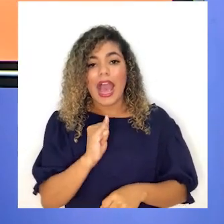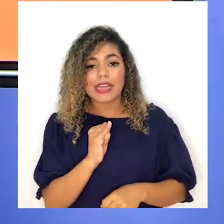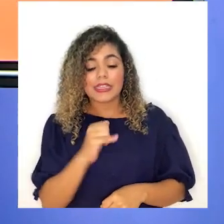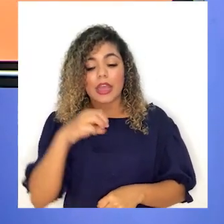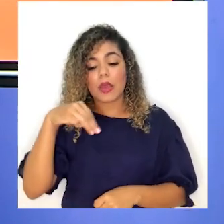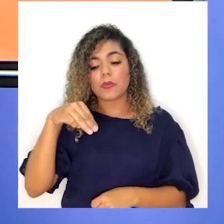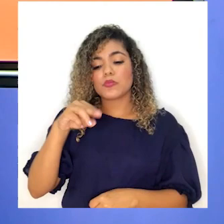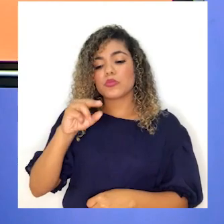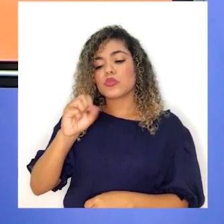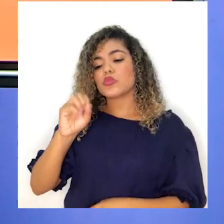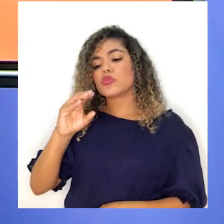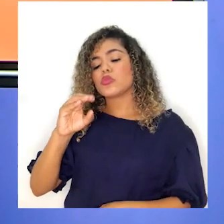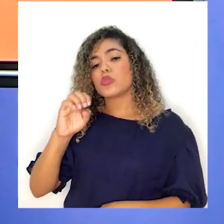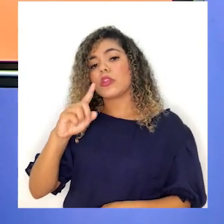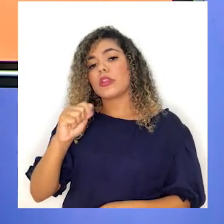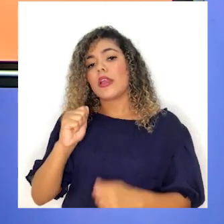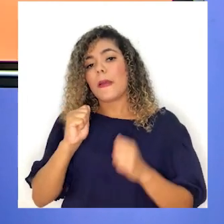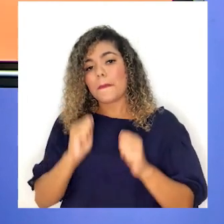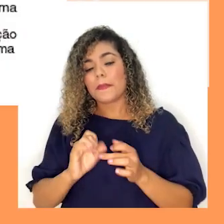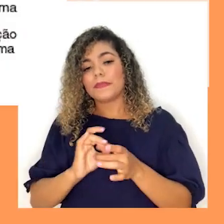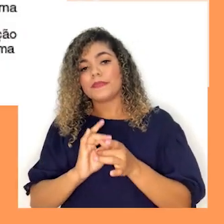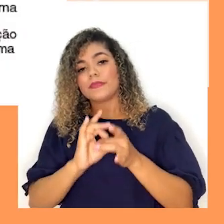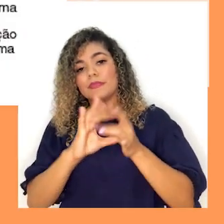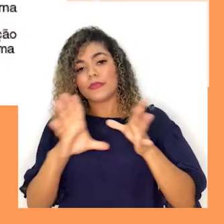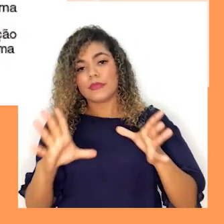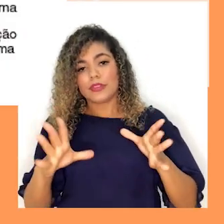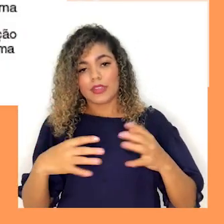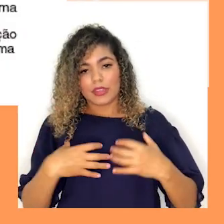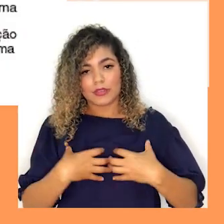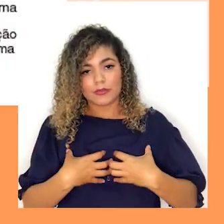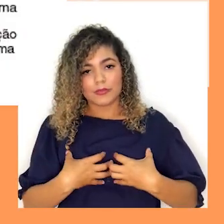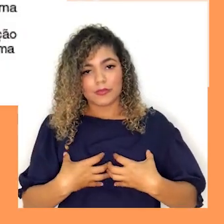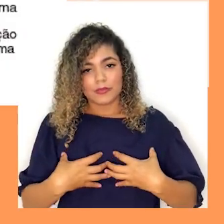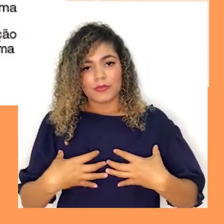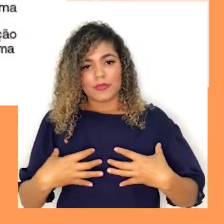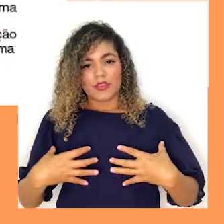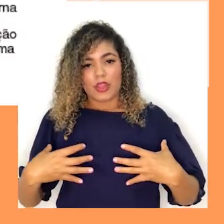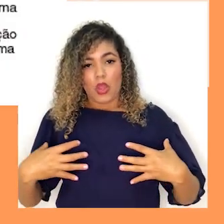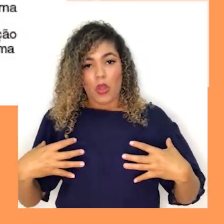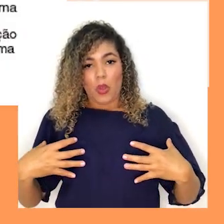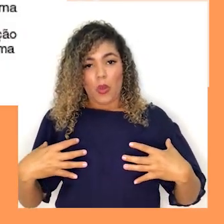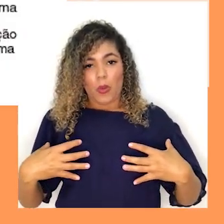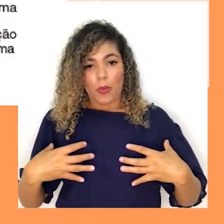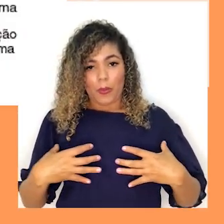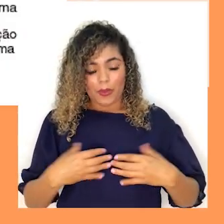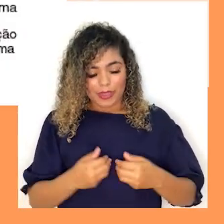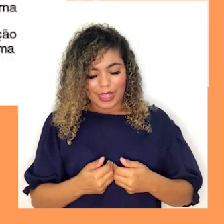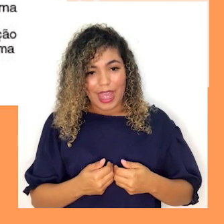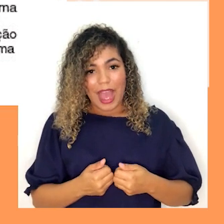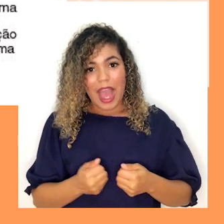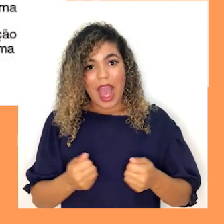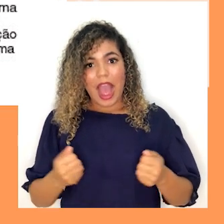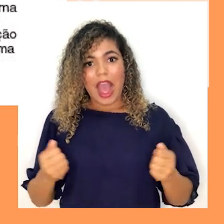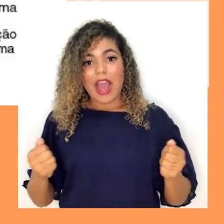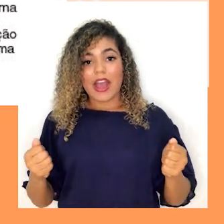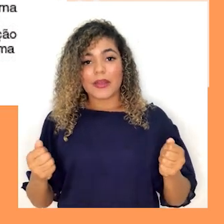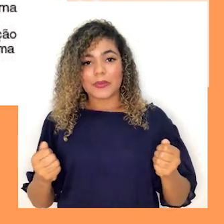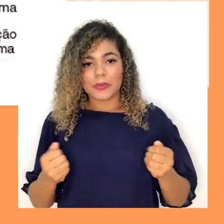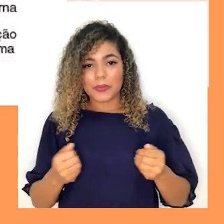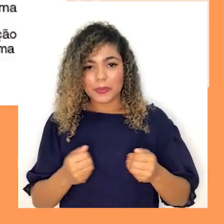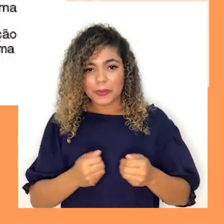vai permitir com que essa caixa se expanda, se abra um pouquinho, permitindo a respiração